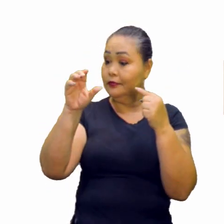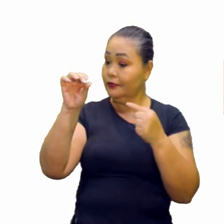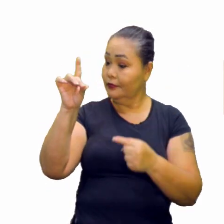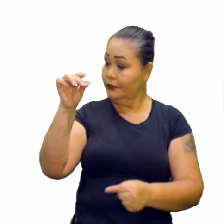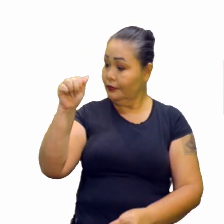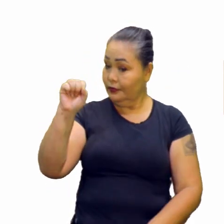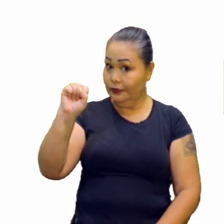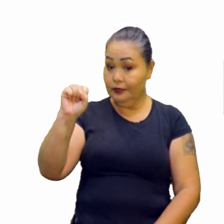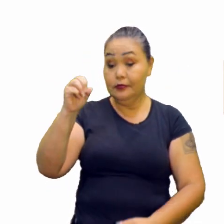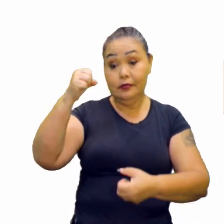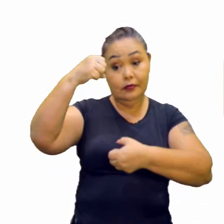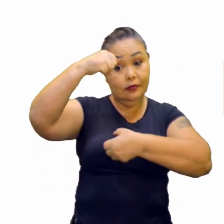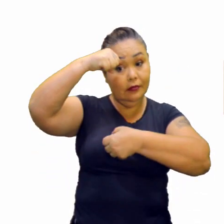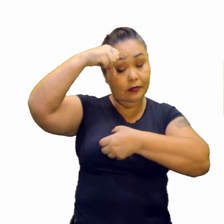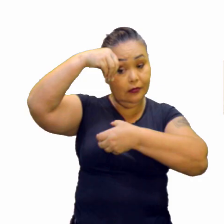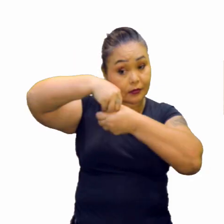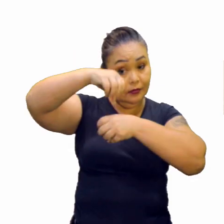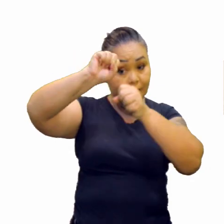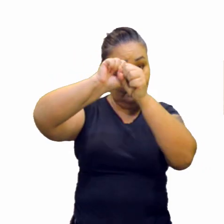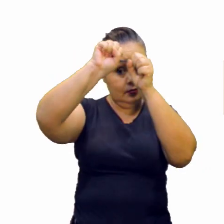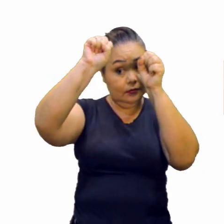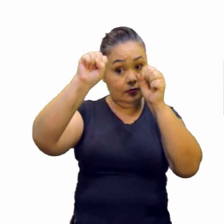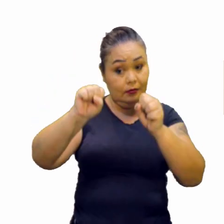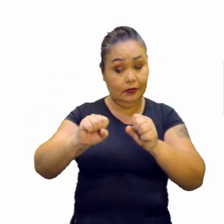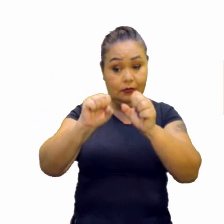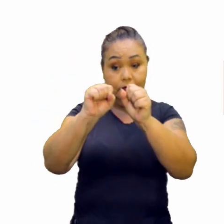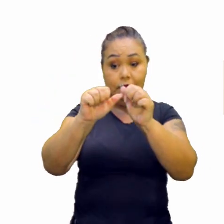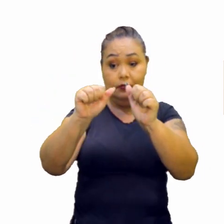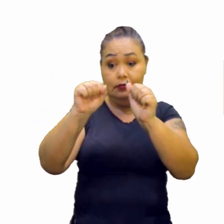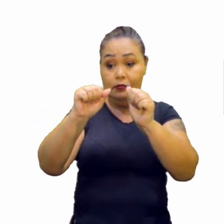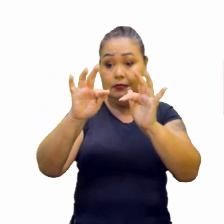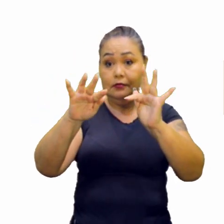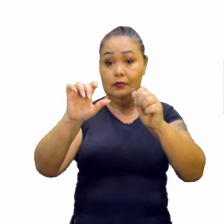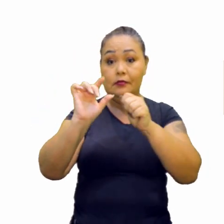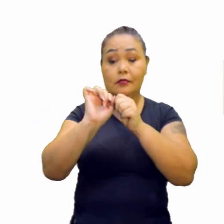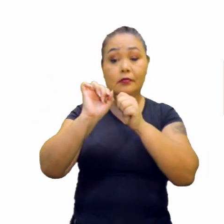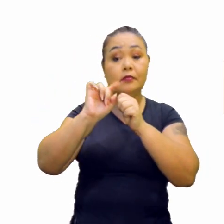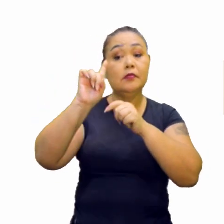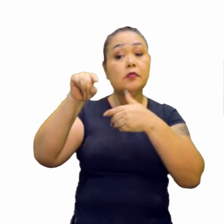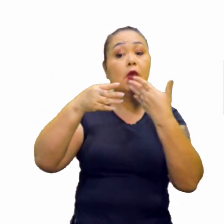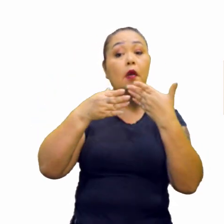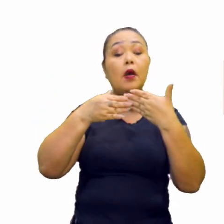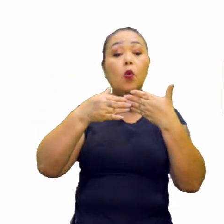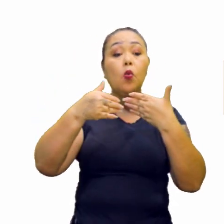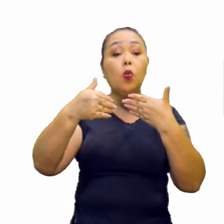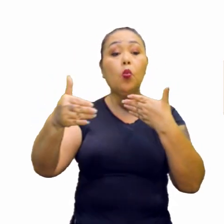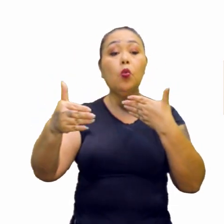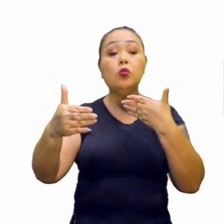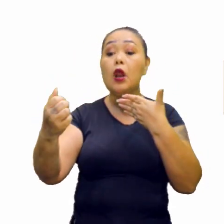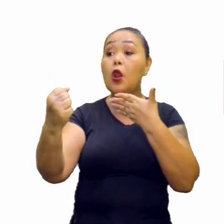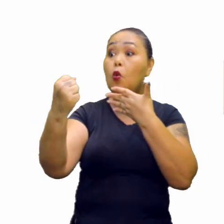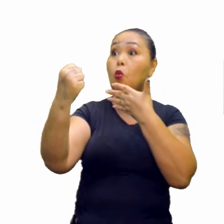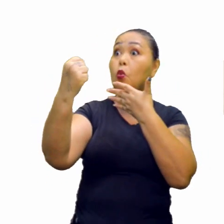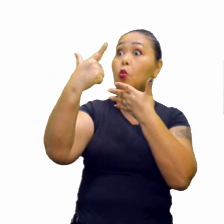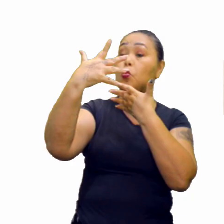SAFs são o controle da entrada de luz para os cultivos e adubação do sistema.